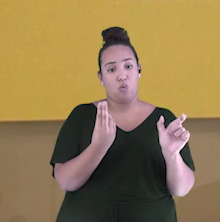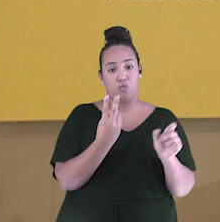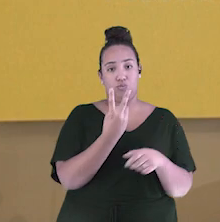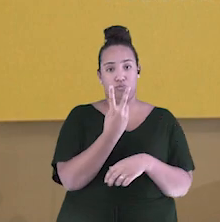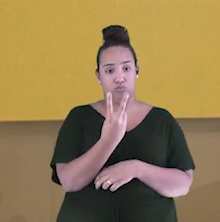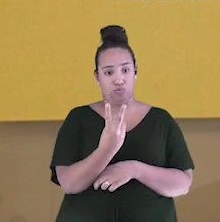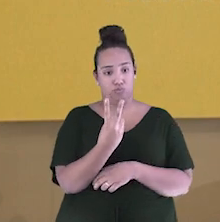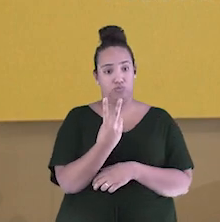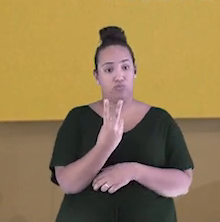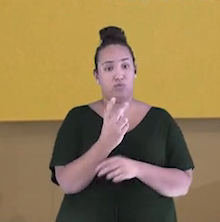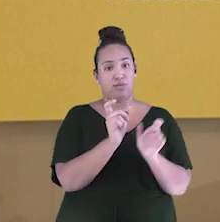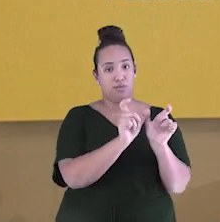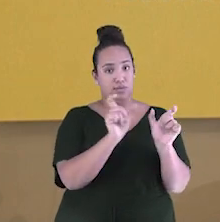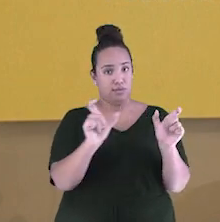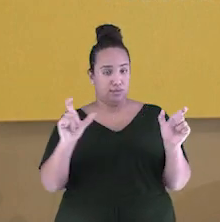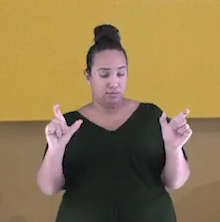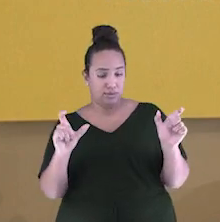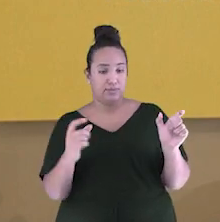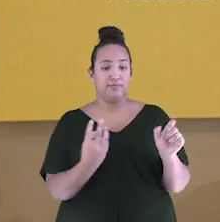dissílabas,